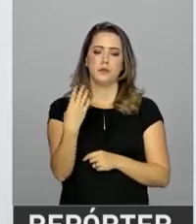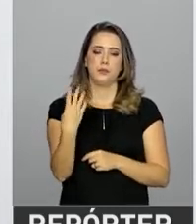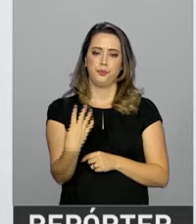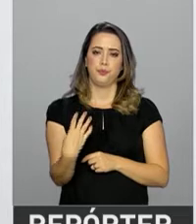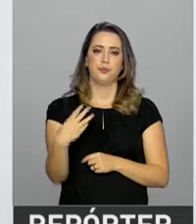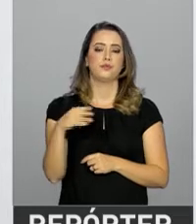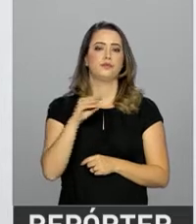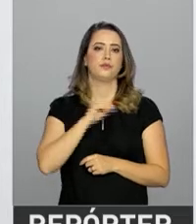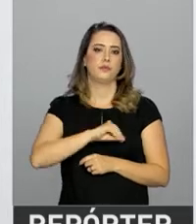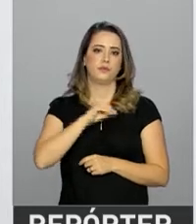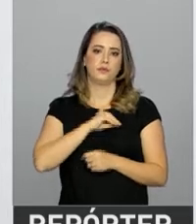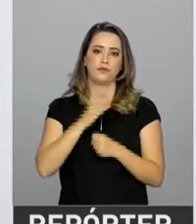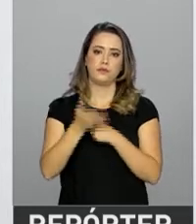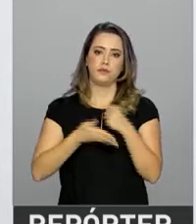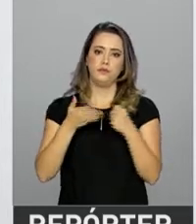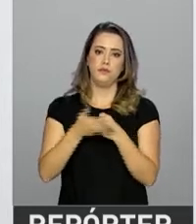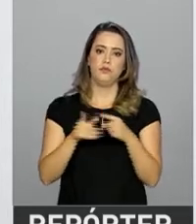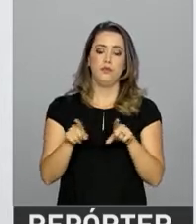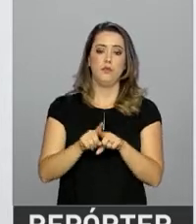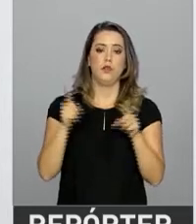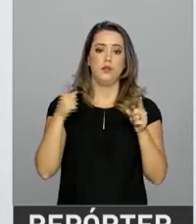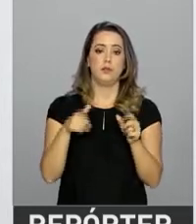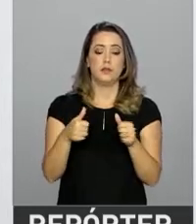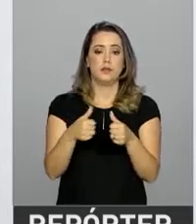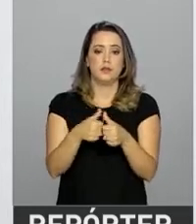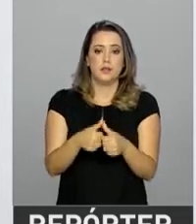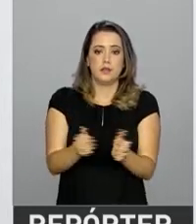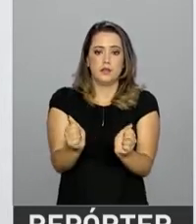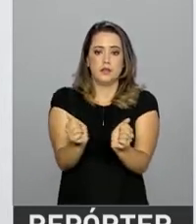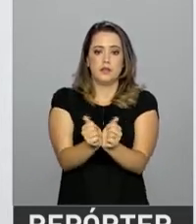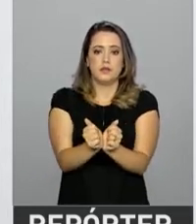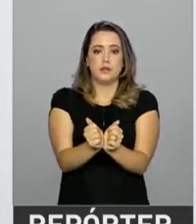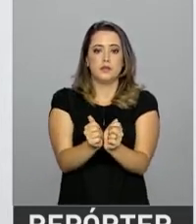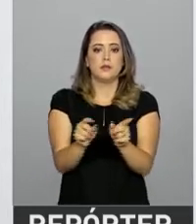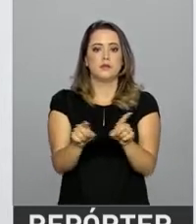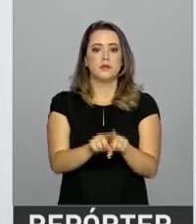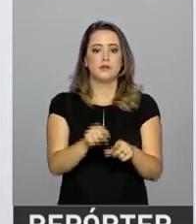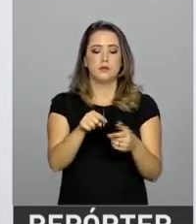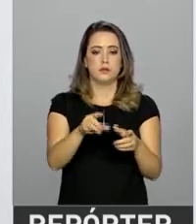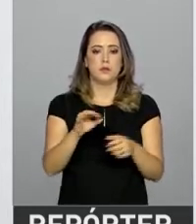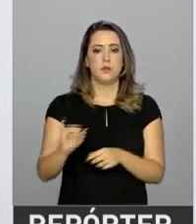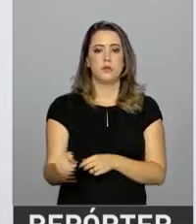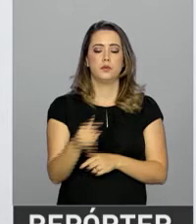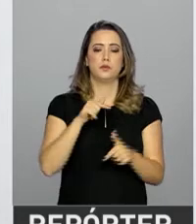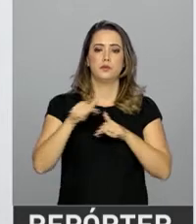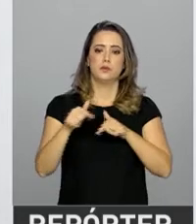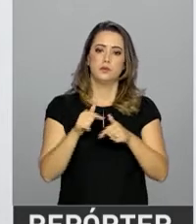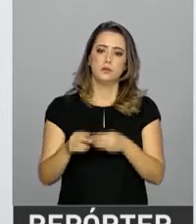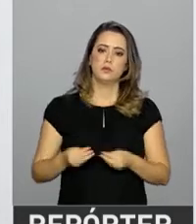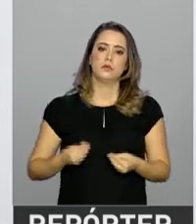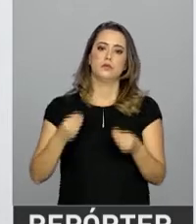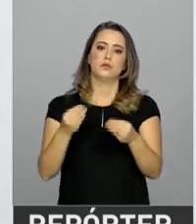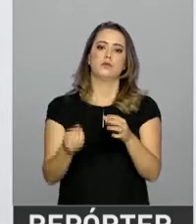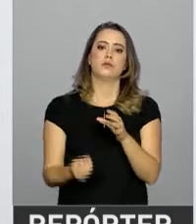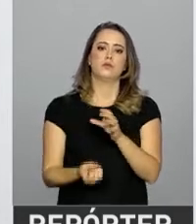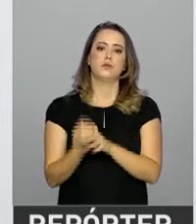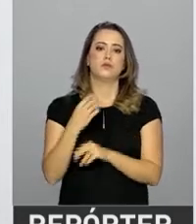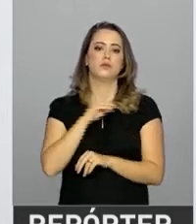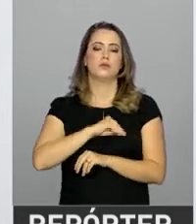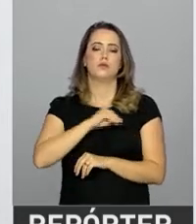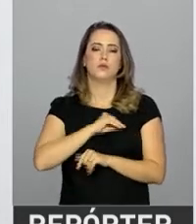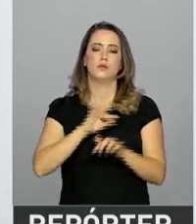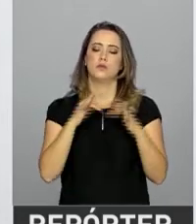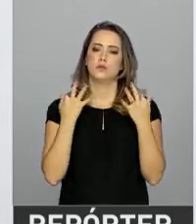mínimo já para quem cumpre uma condenação a oportunidade de trabalho além de propiciar fonte de renda para a família